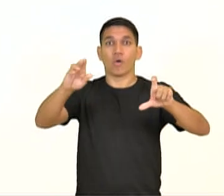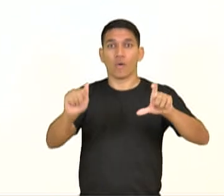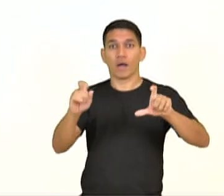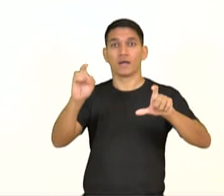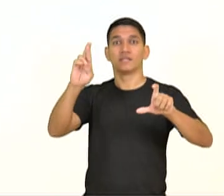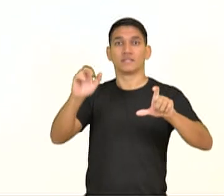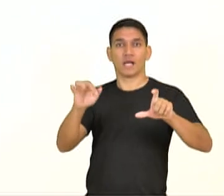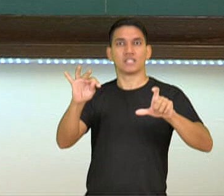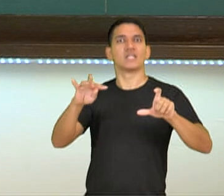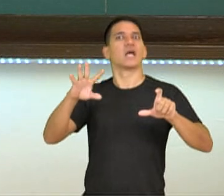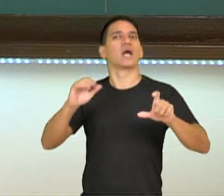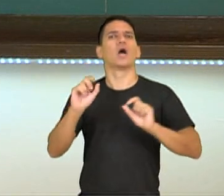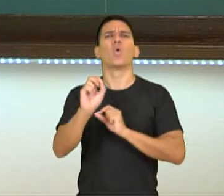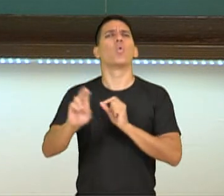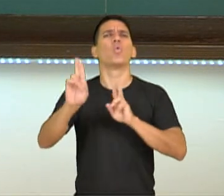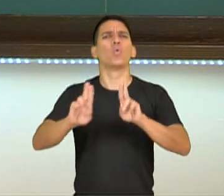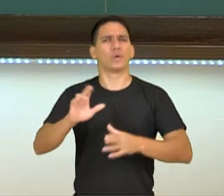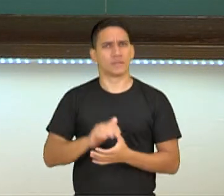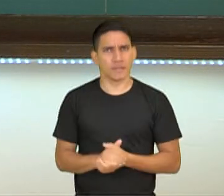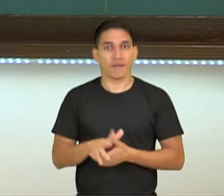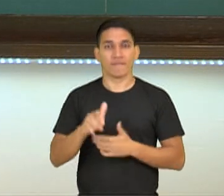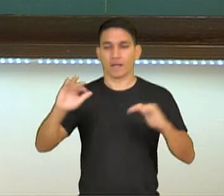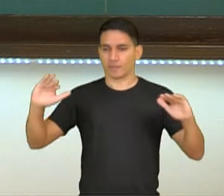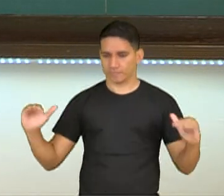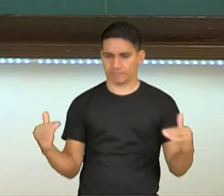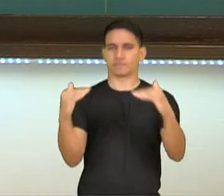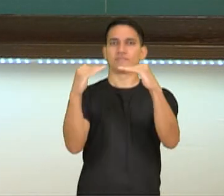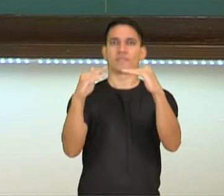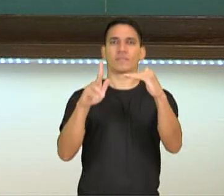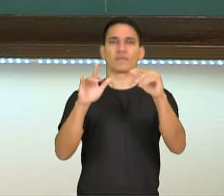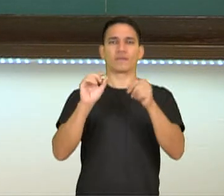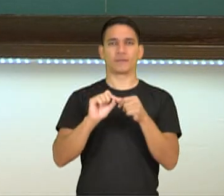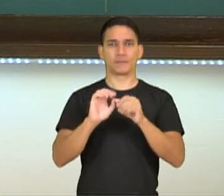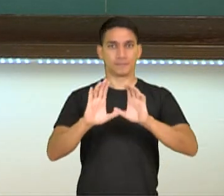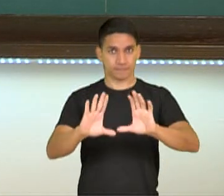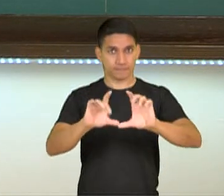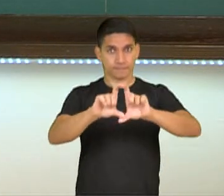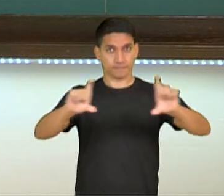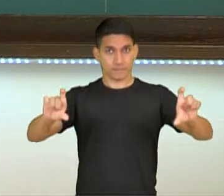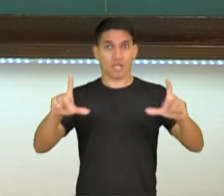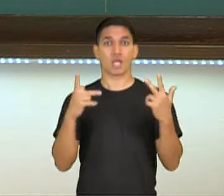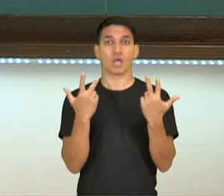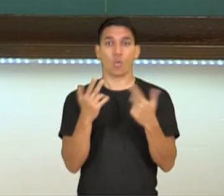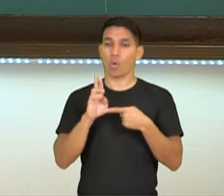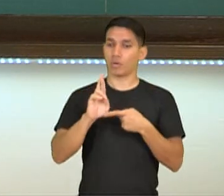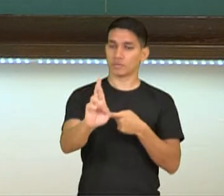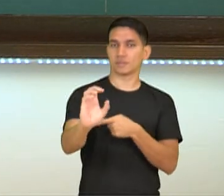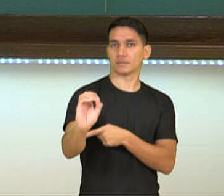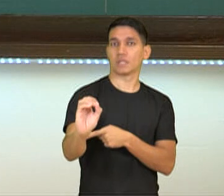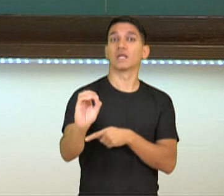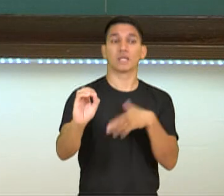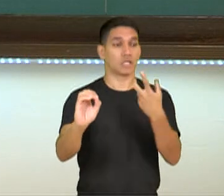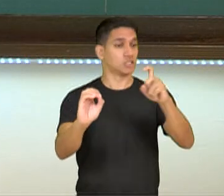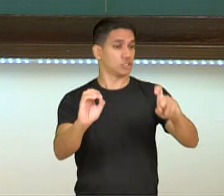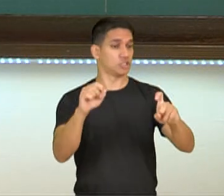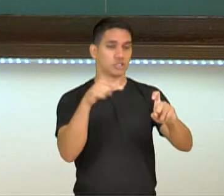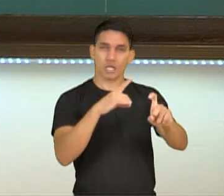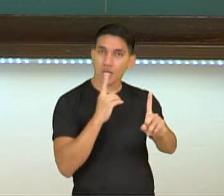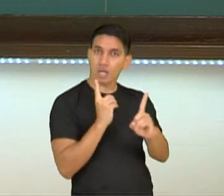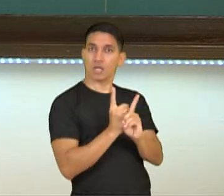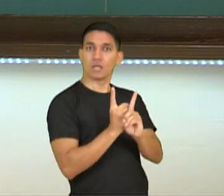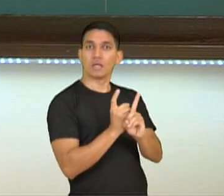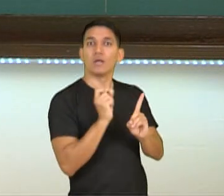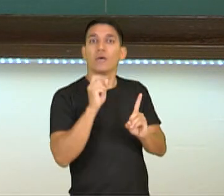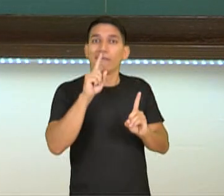quê? Nós vamos igualar essa função, essa equação igual a zero, e o valor de x que a gente